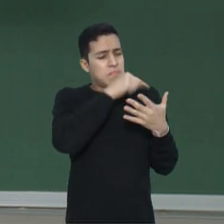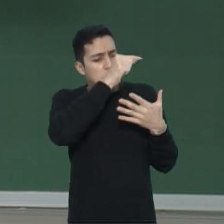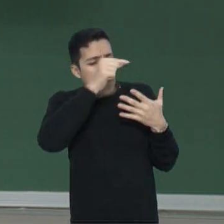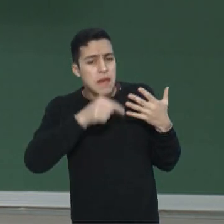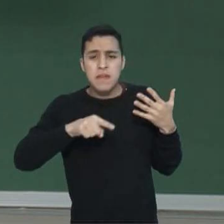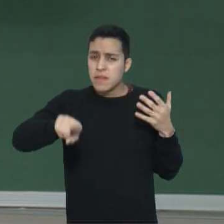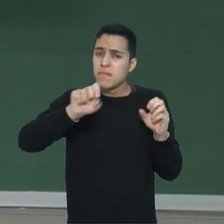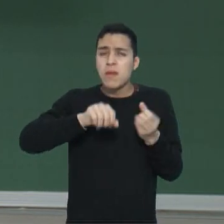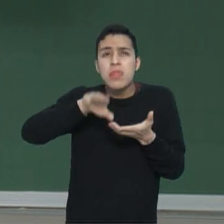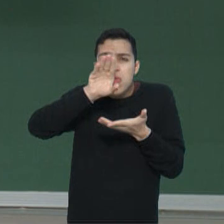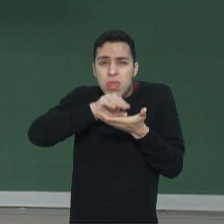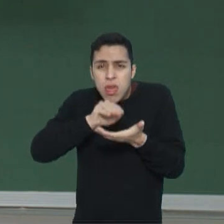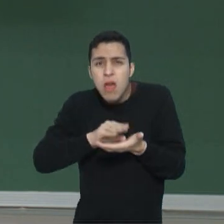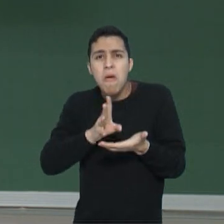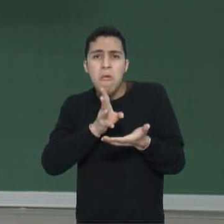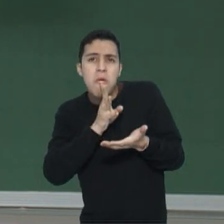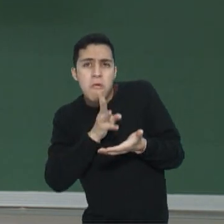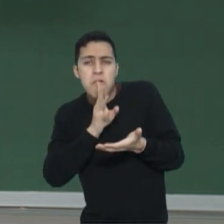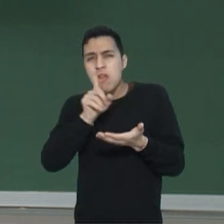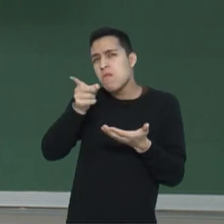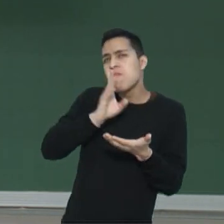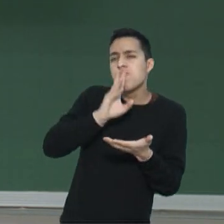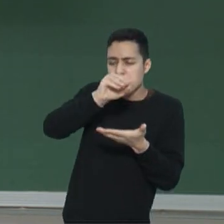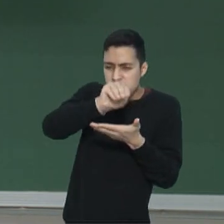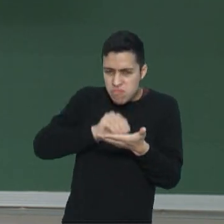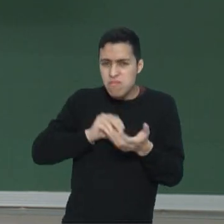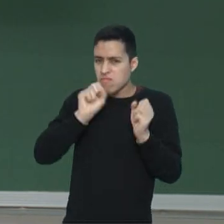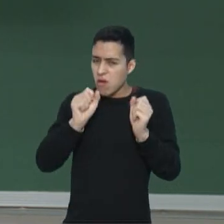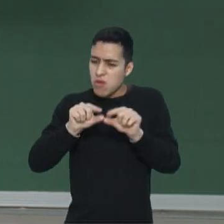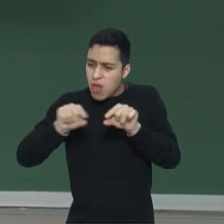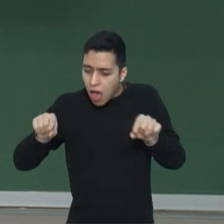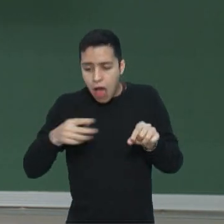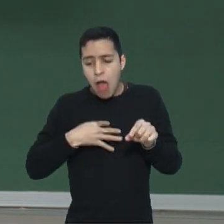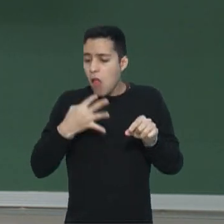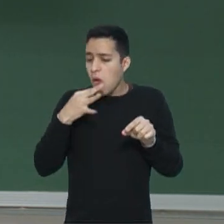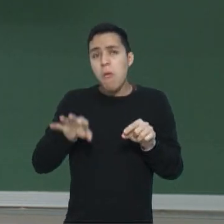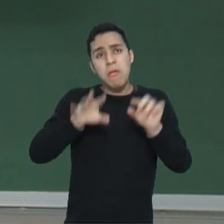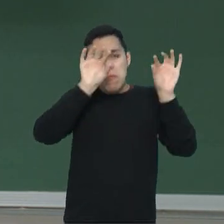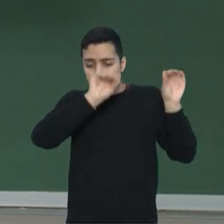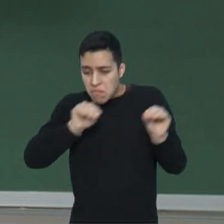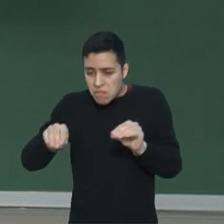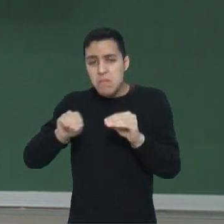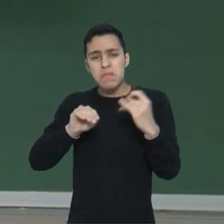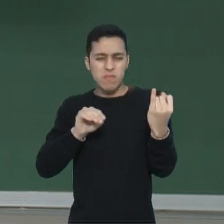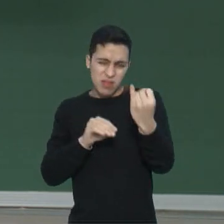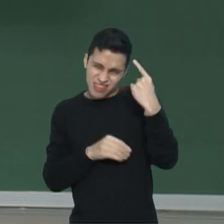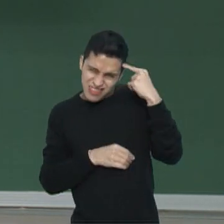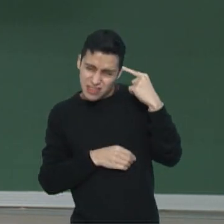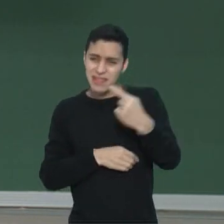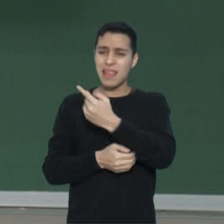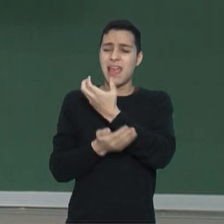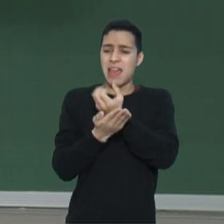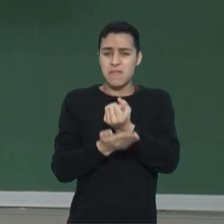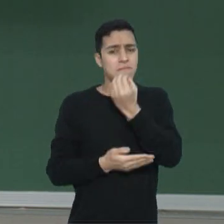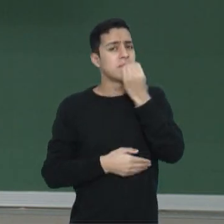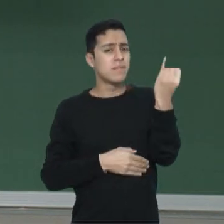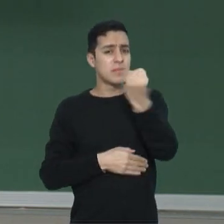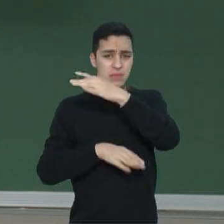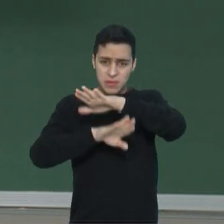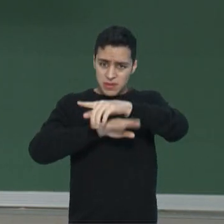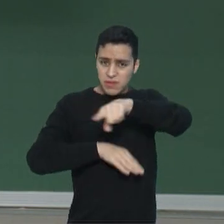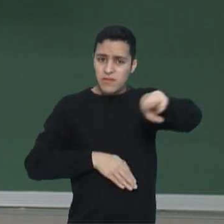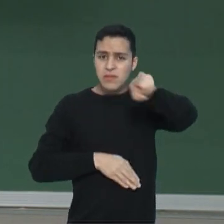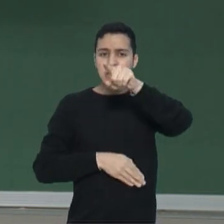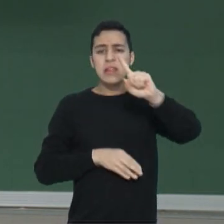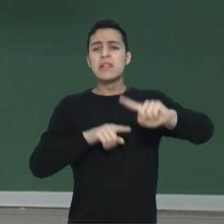você conhece. E as que não conhece também. Você pode colocar uma observação aí no seu caderno. Lembre-se, todo registro é válido para você fazer